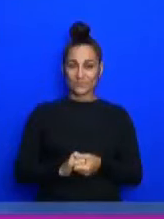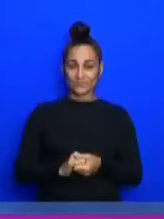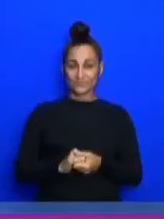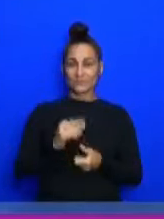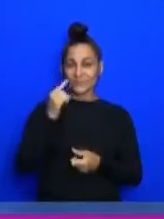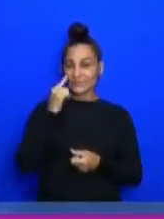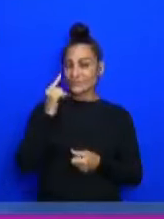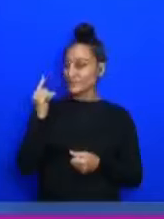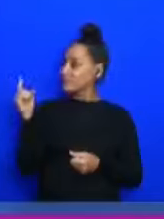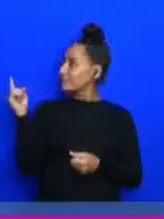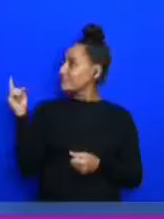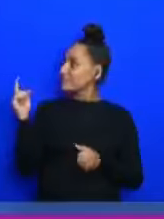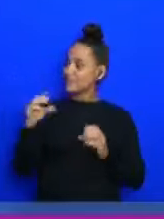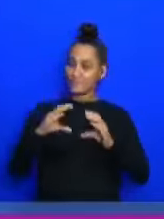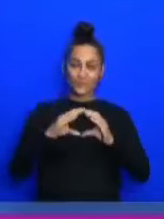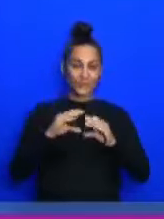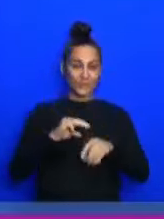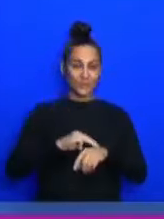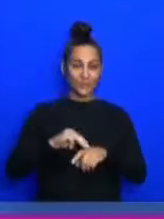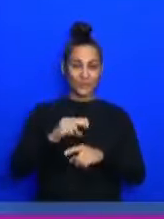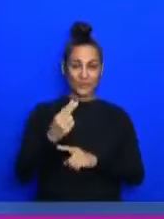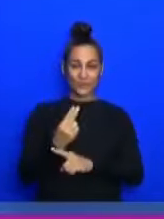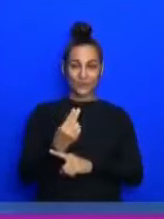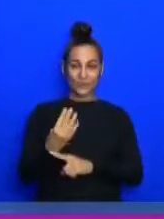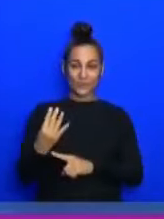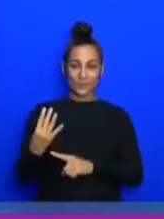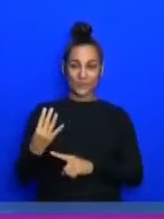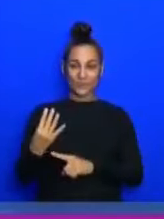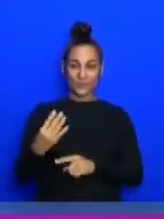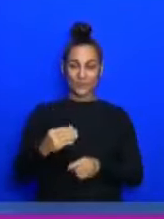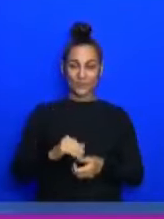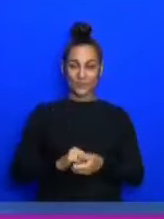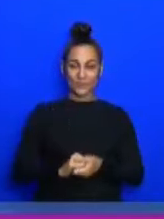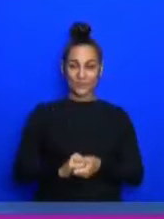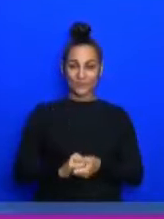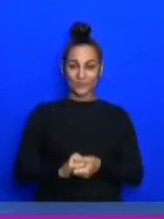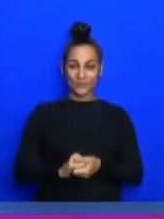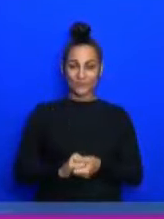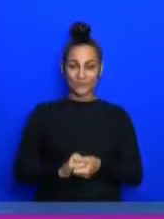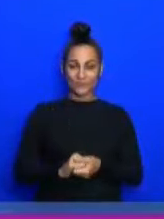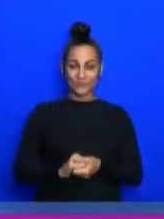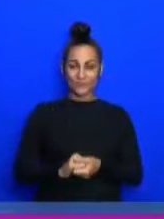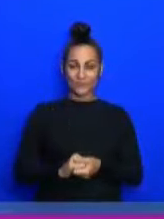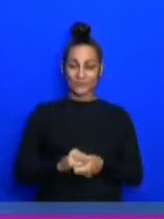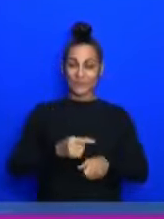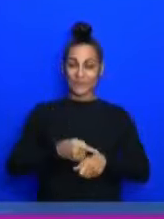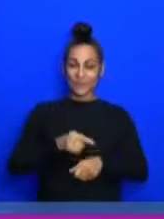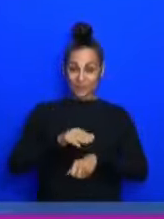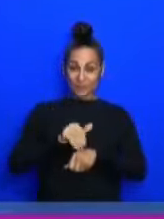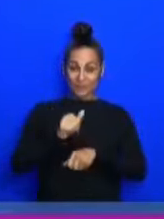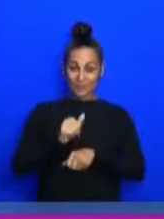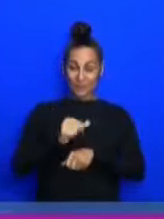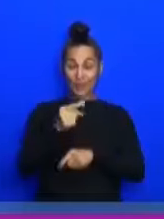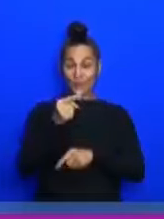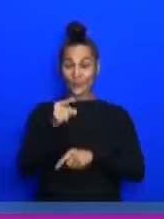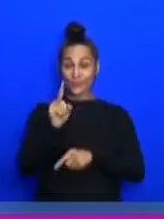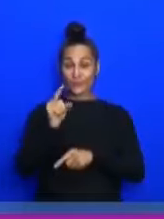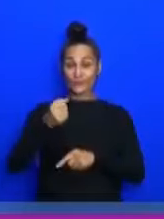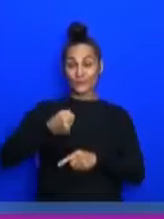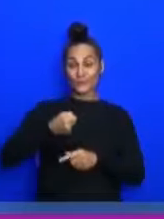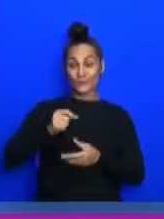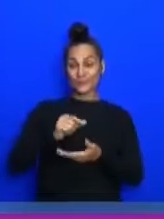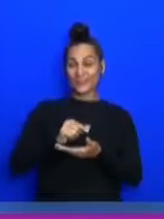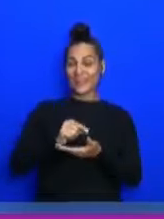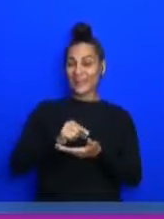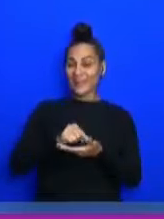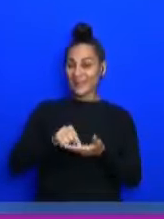mais um número na tela bola marrom 24 marrom número 24 e agora vamos chamar o 15º e